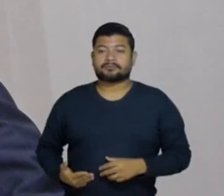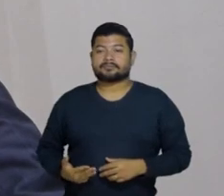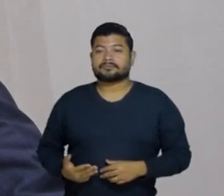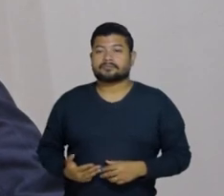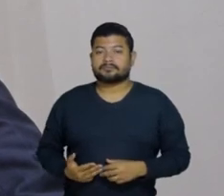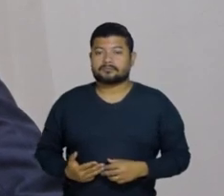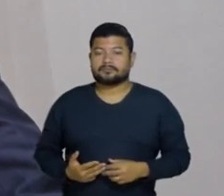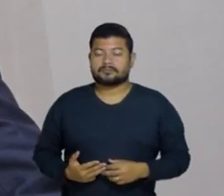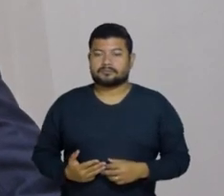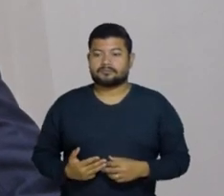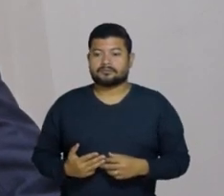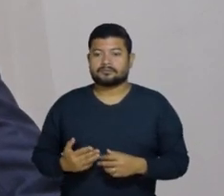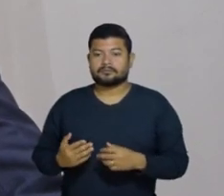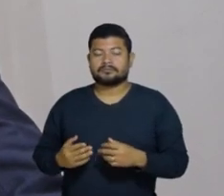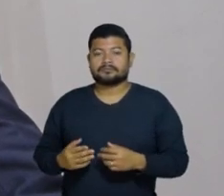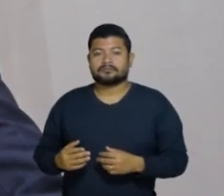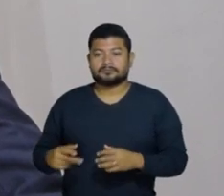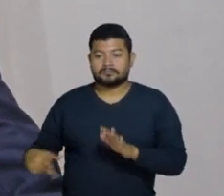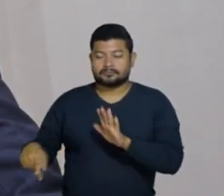o governo federal,